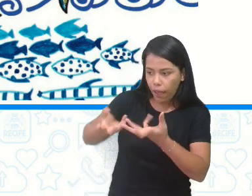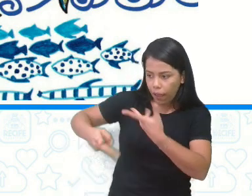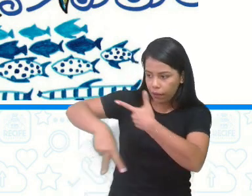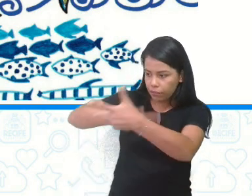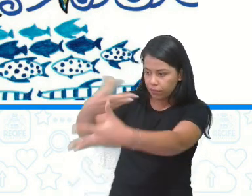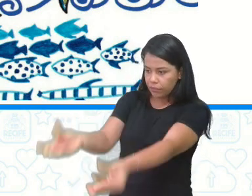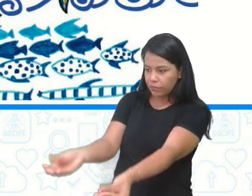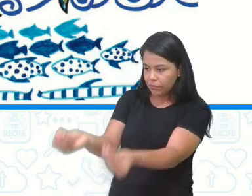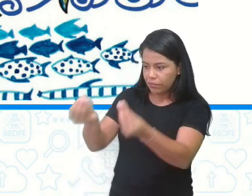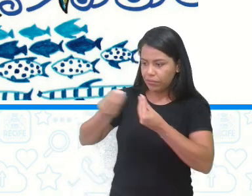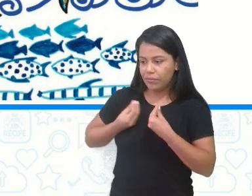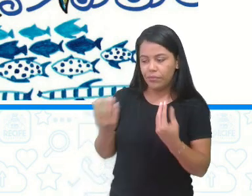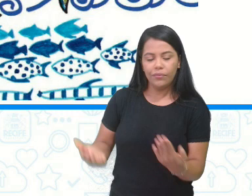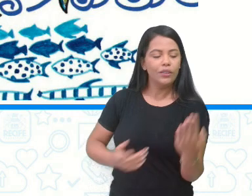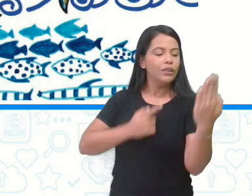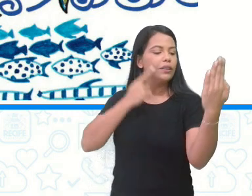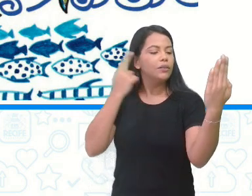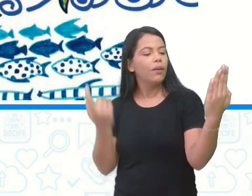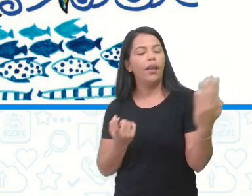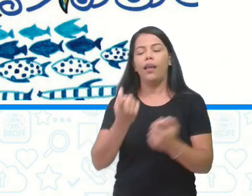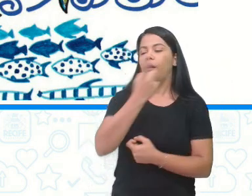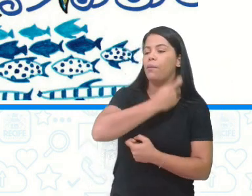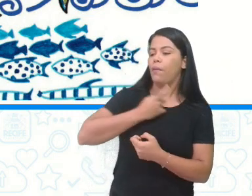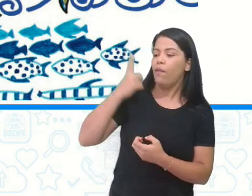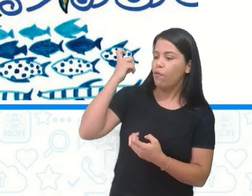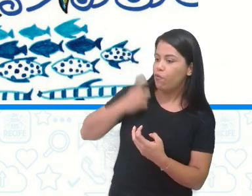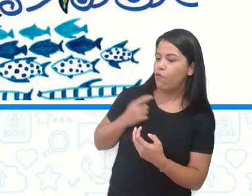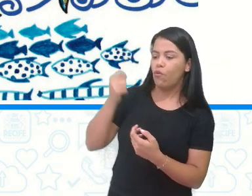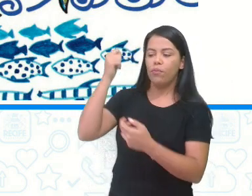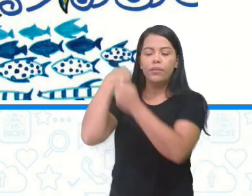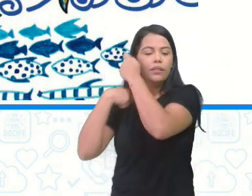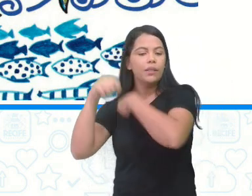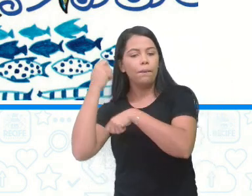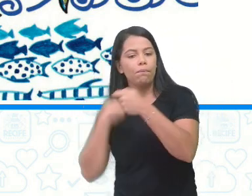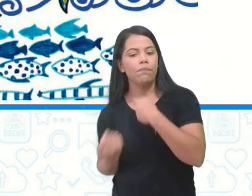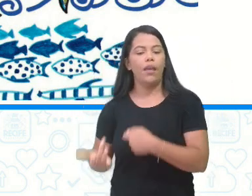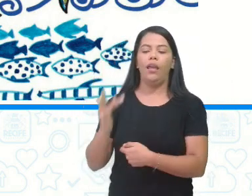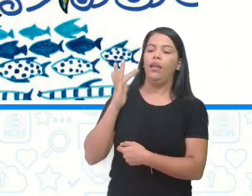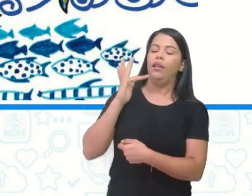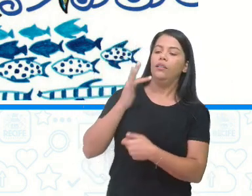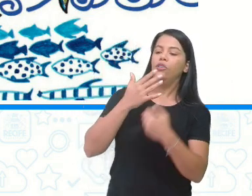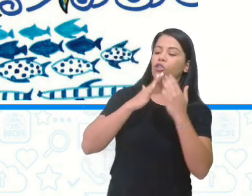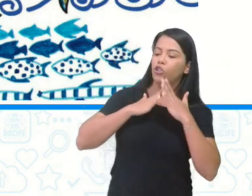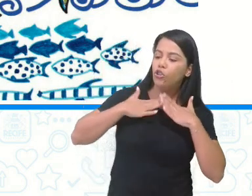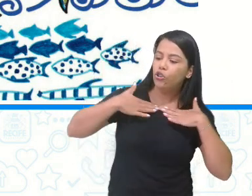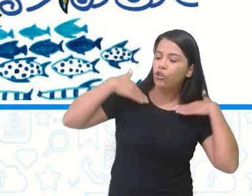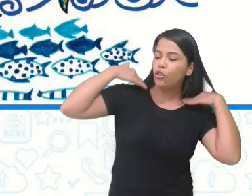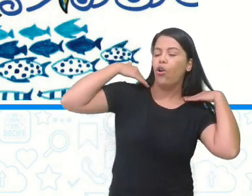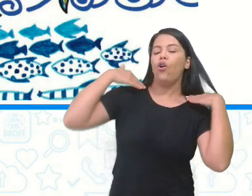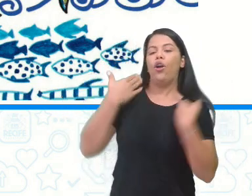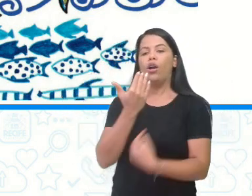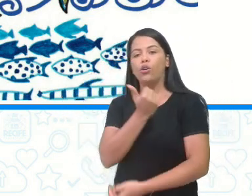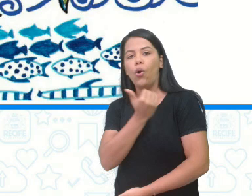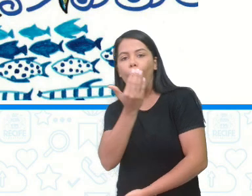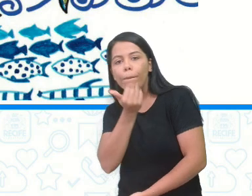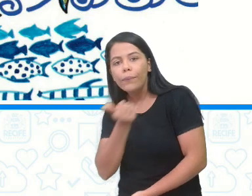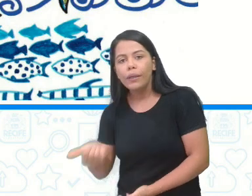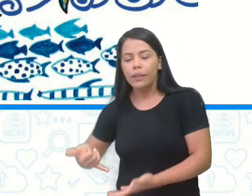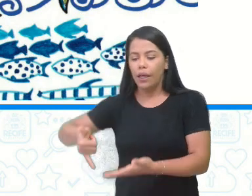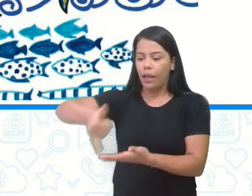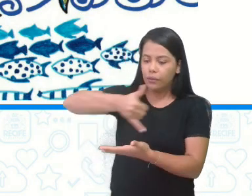pentes, espelhos, perfumes, joias, alimentos à base de milho e azeite de